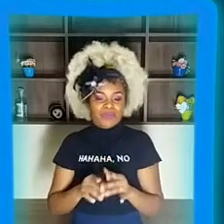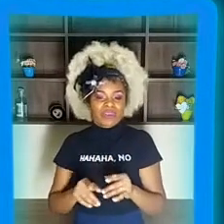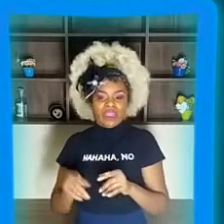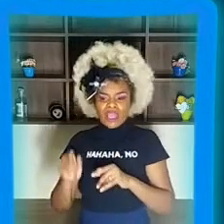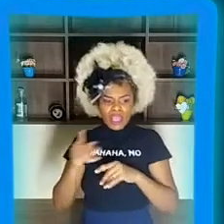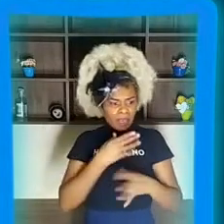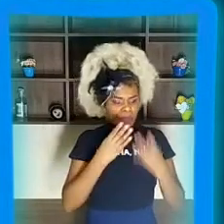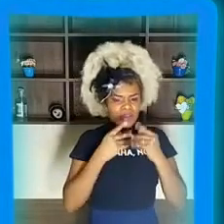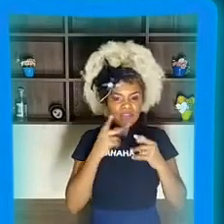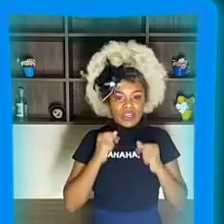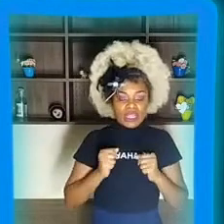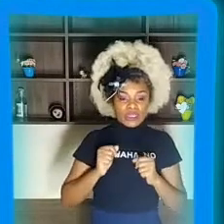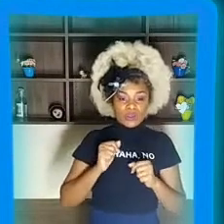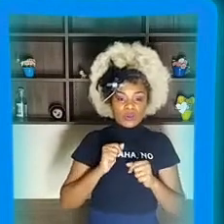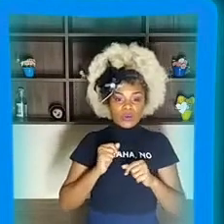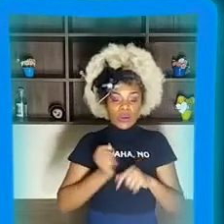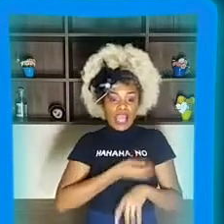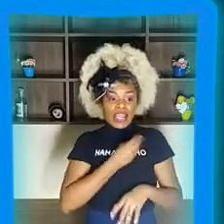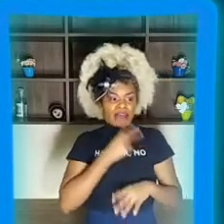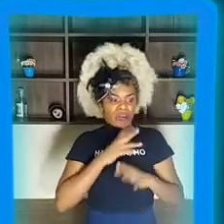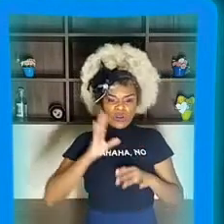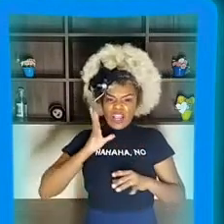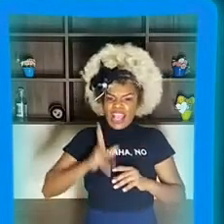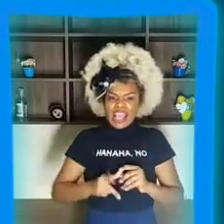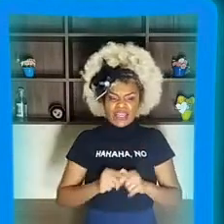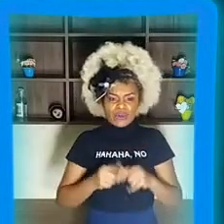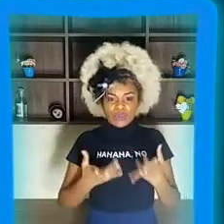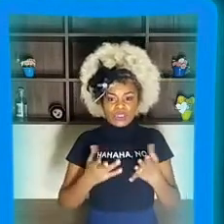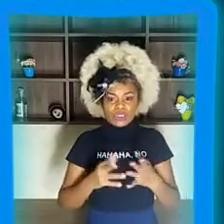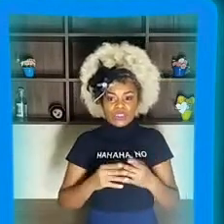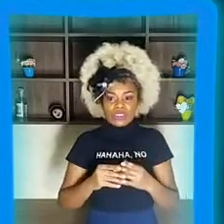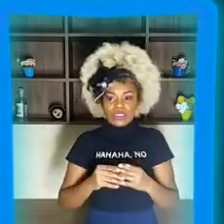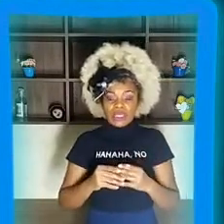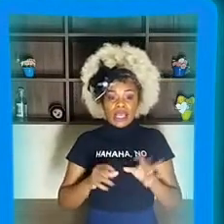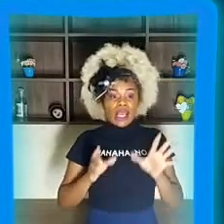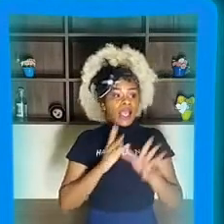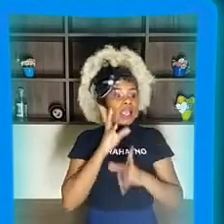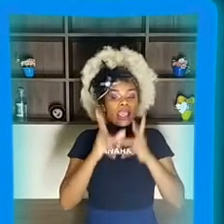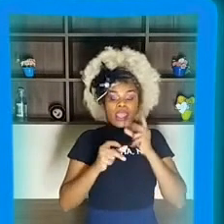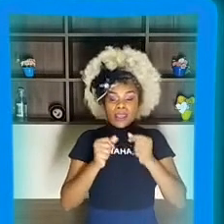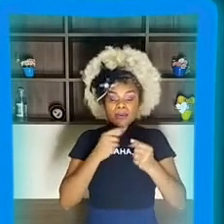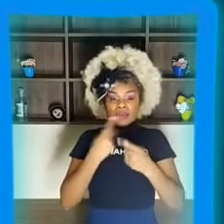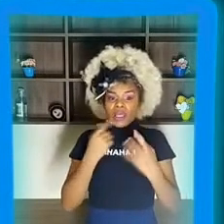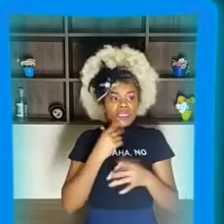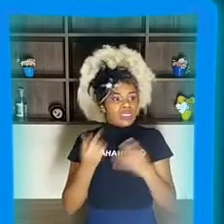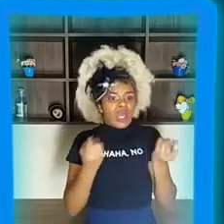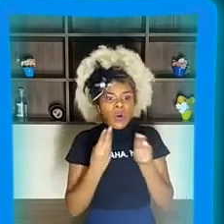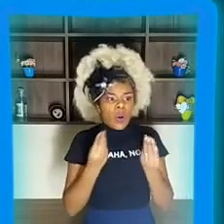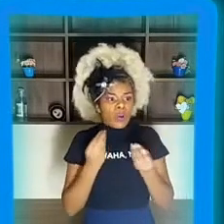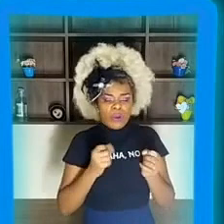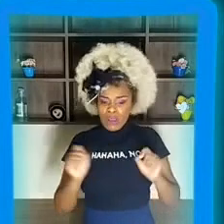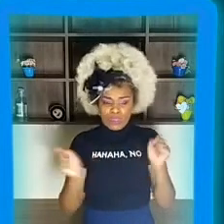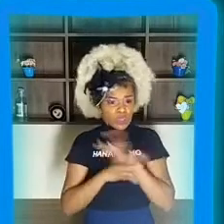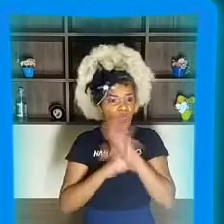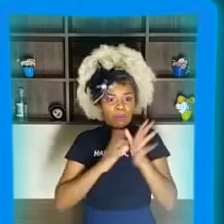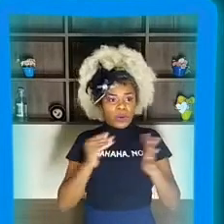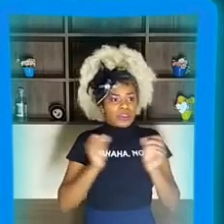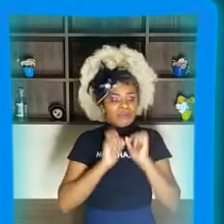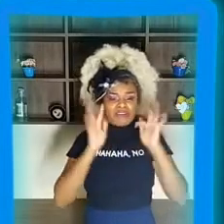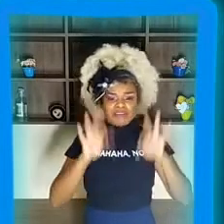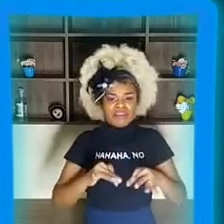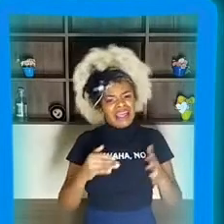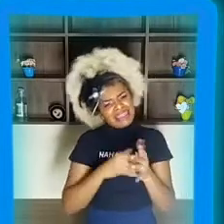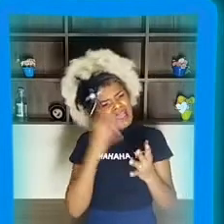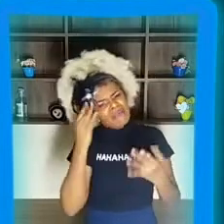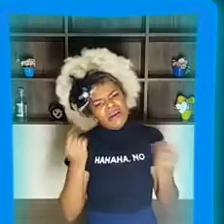noite. Aí a Bela Dona já falou, viradão Arte Uni, não tô pronta pro fim dessa live. Vamos até amanhã, gente, não custa